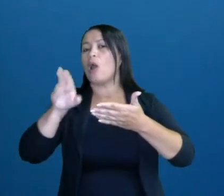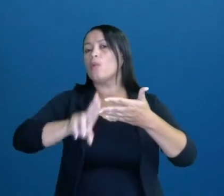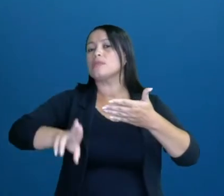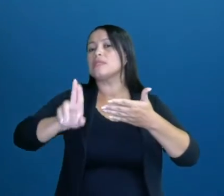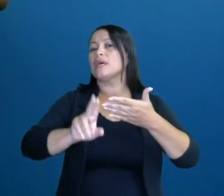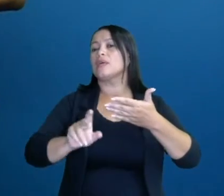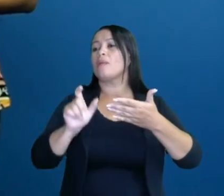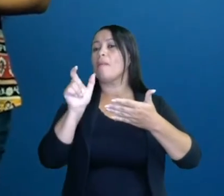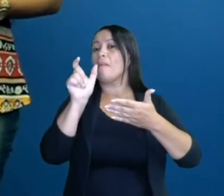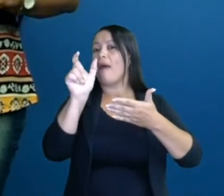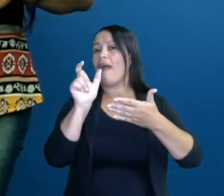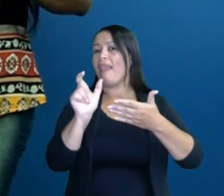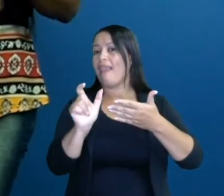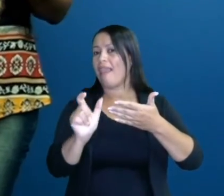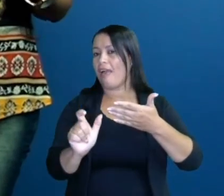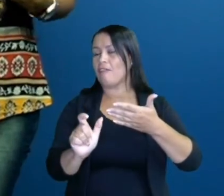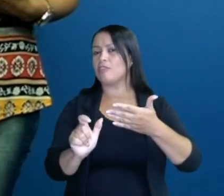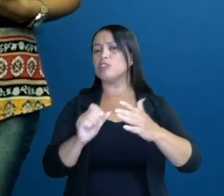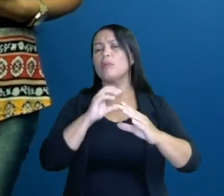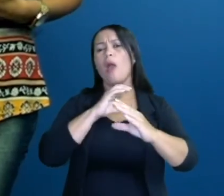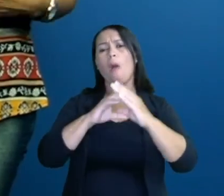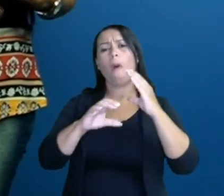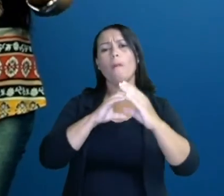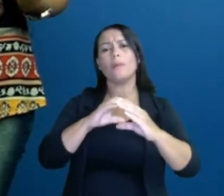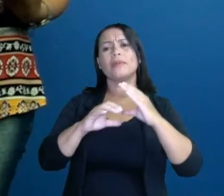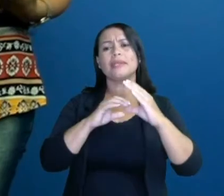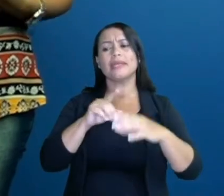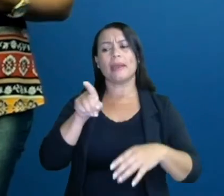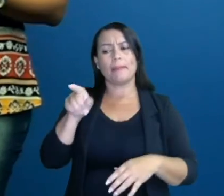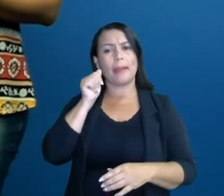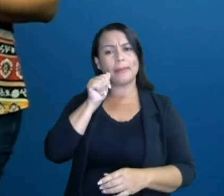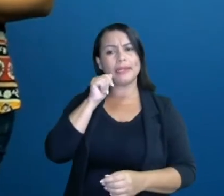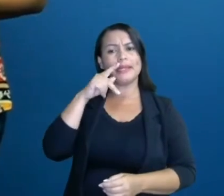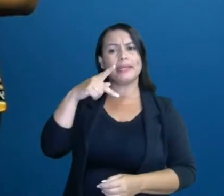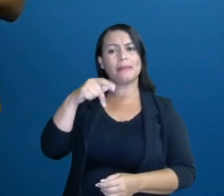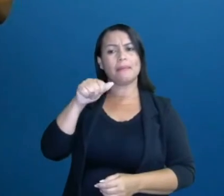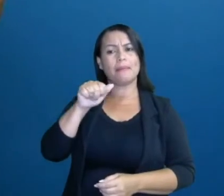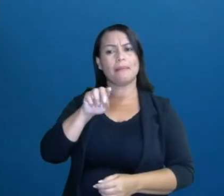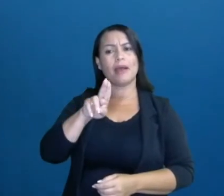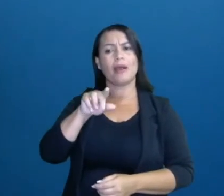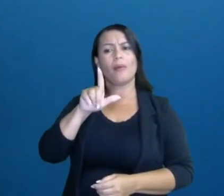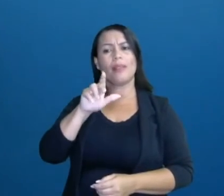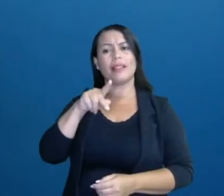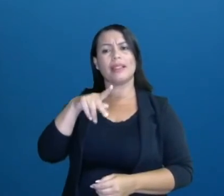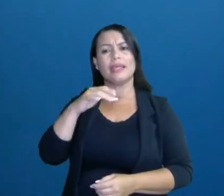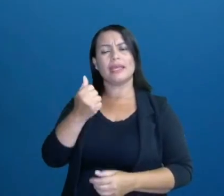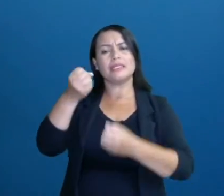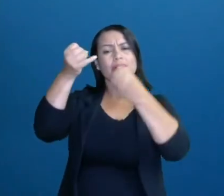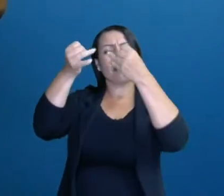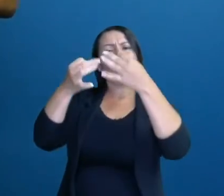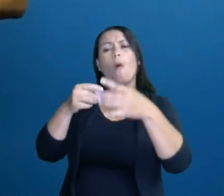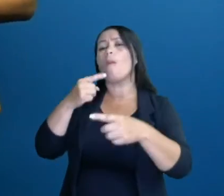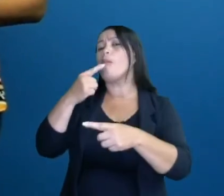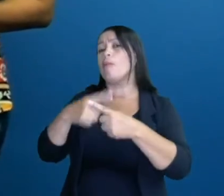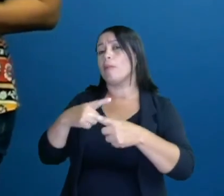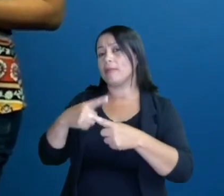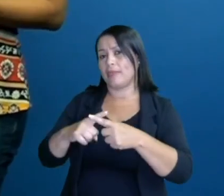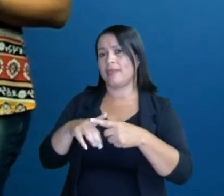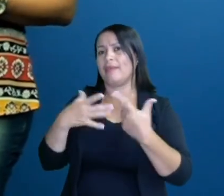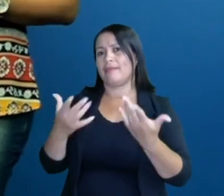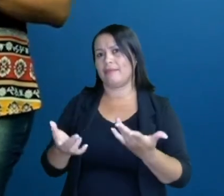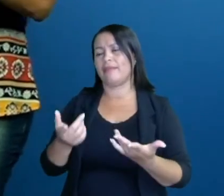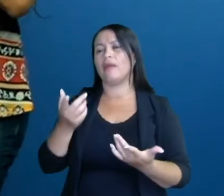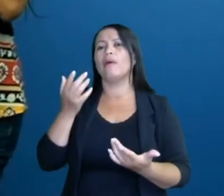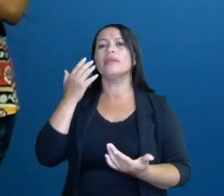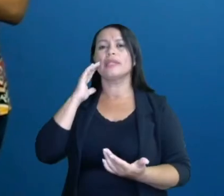palavras, para comunicar ali para Paulinha que ela iria faltar, explicou o motivo. Então, como a gente sabe, isso aqui é um